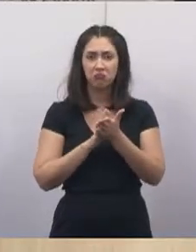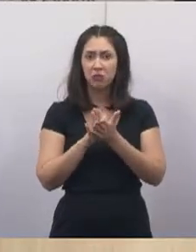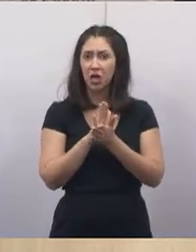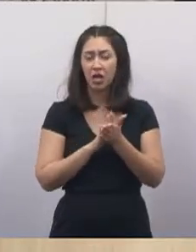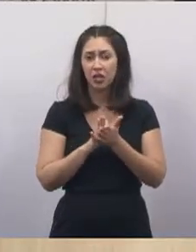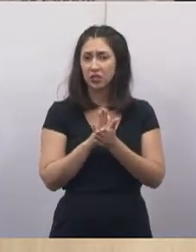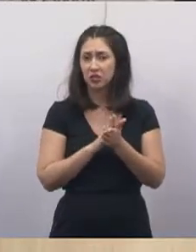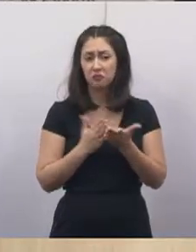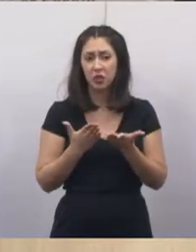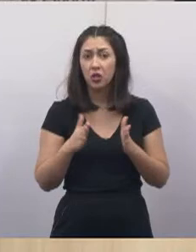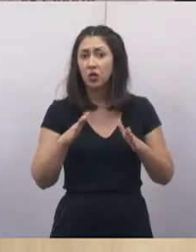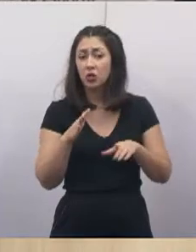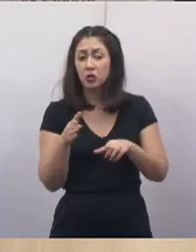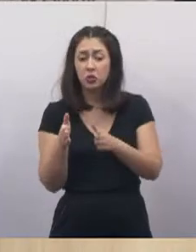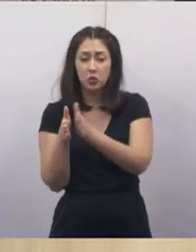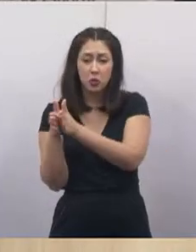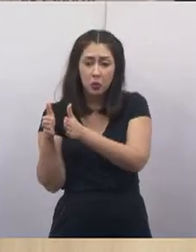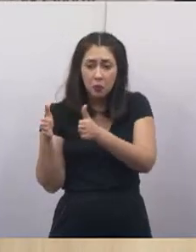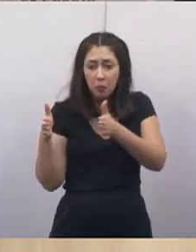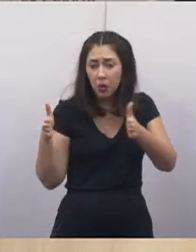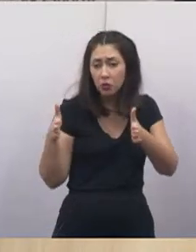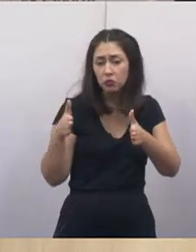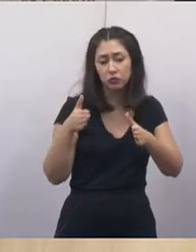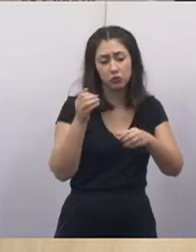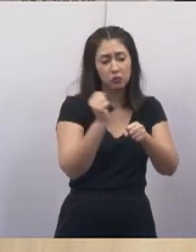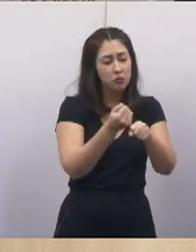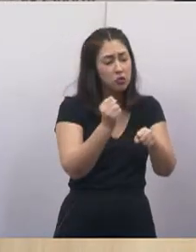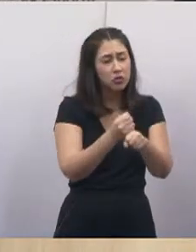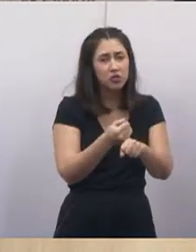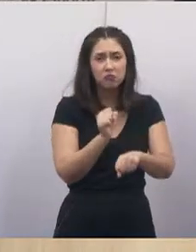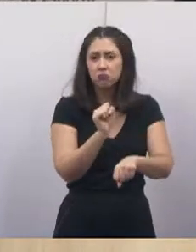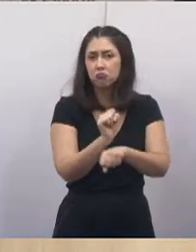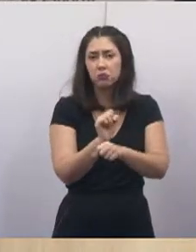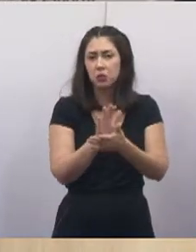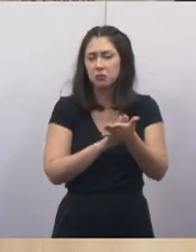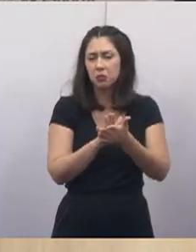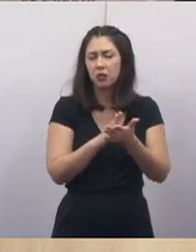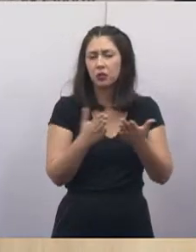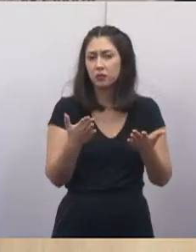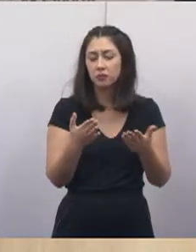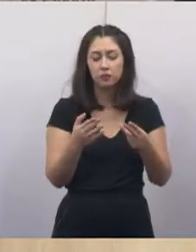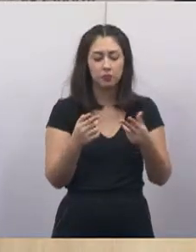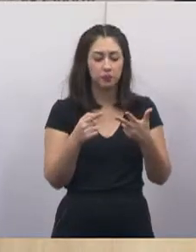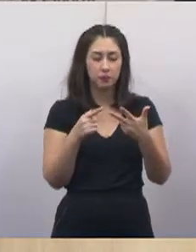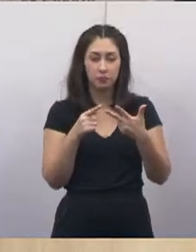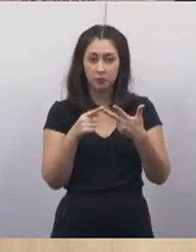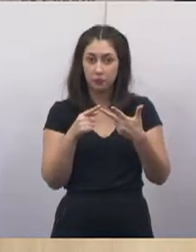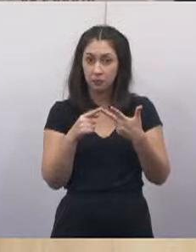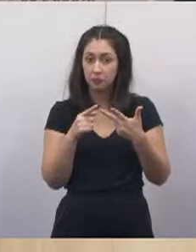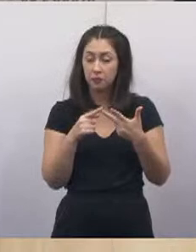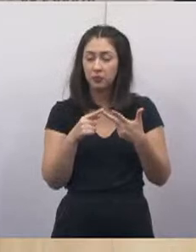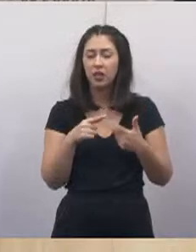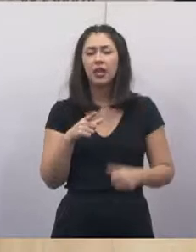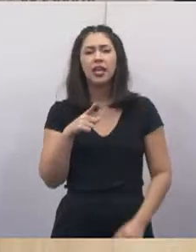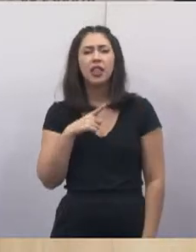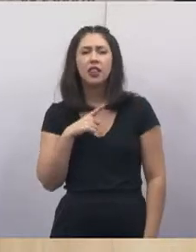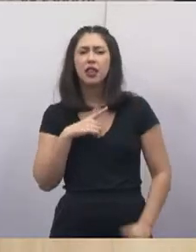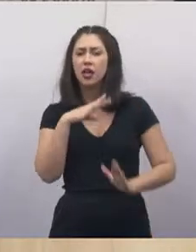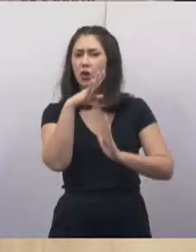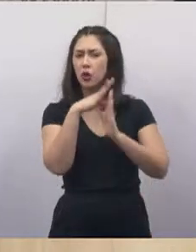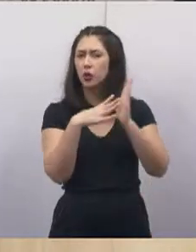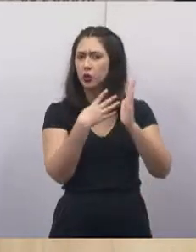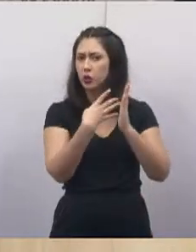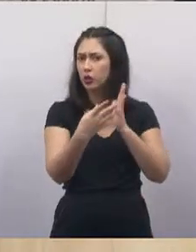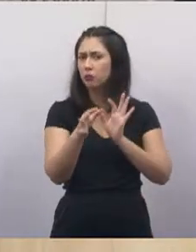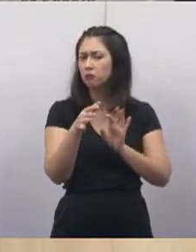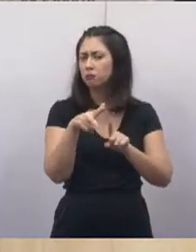a manutenção para que o asfalto possa secar corretamente? 3. Existe cronograma para a